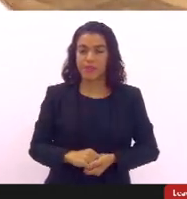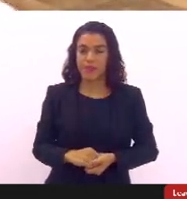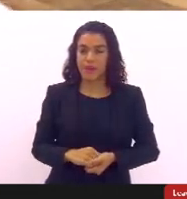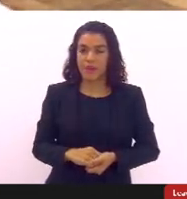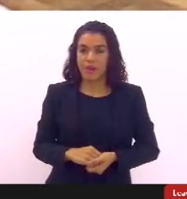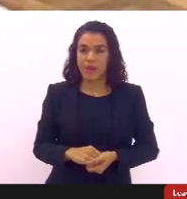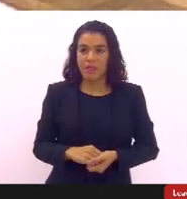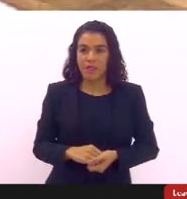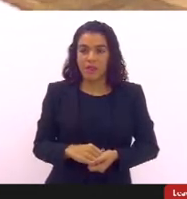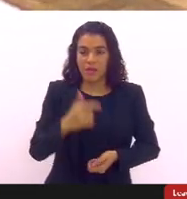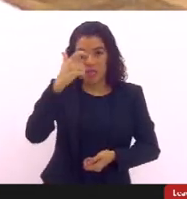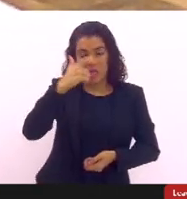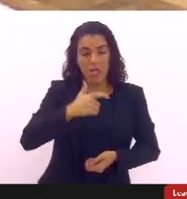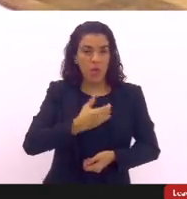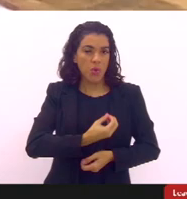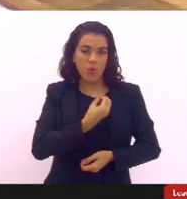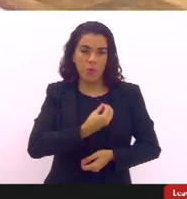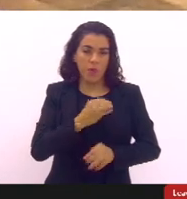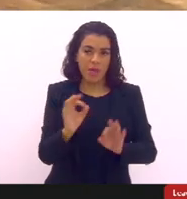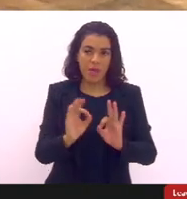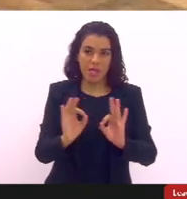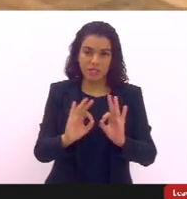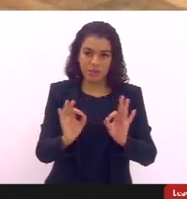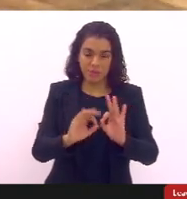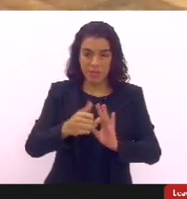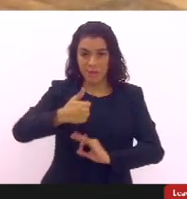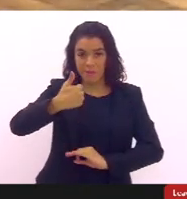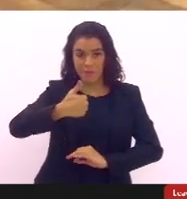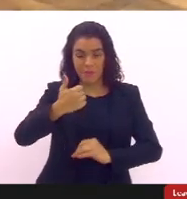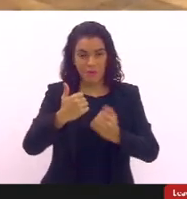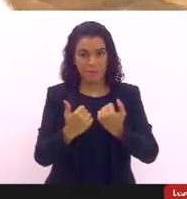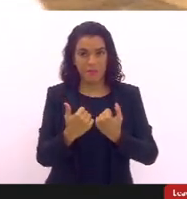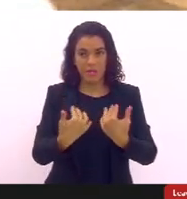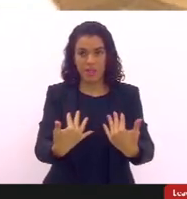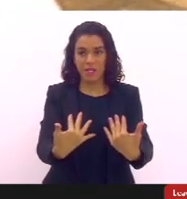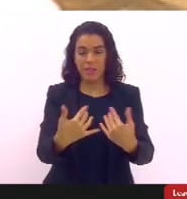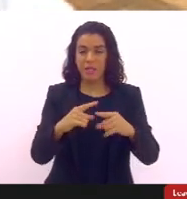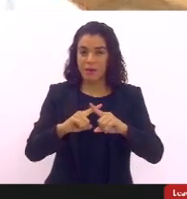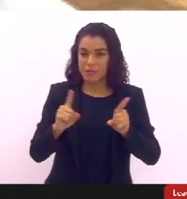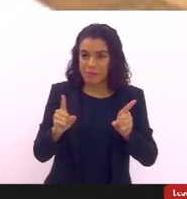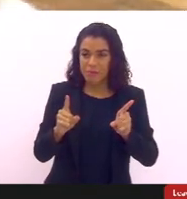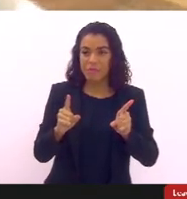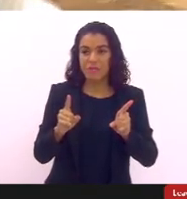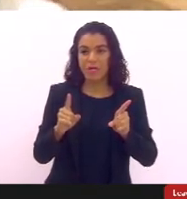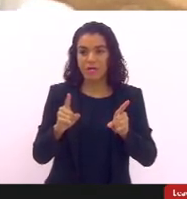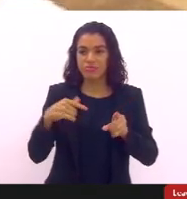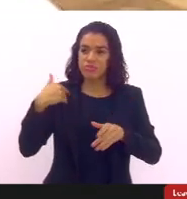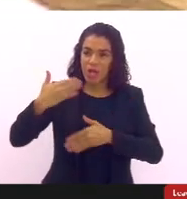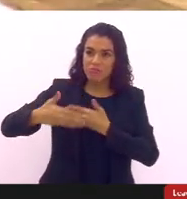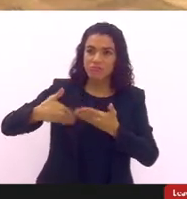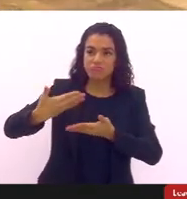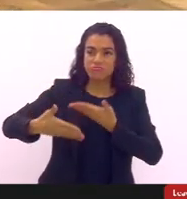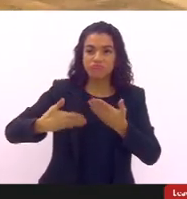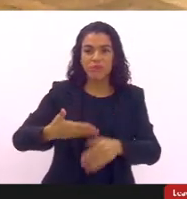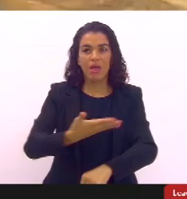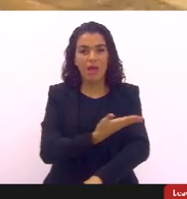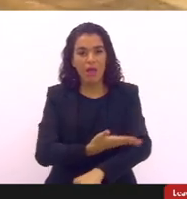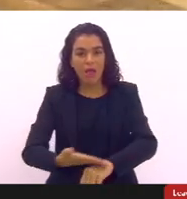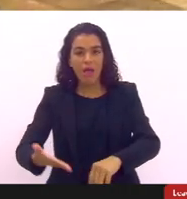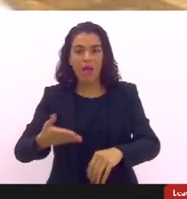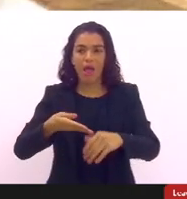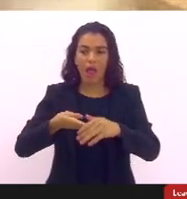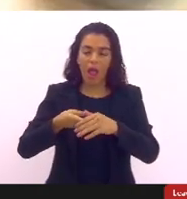Eu não participei da primeira fase de audiência, né? Mas a gente já vem acompanhando todas essas questões